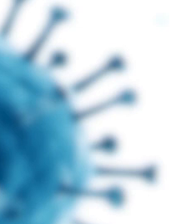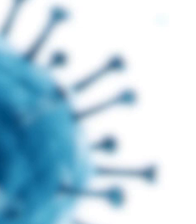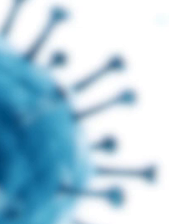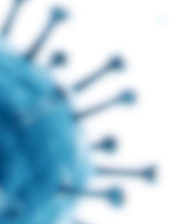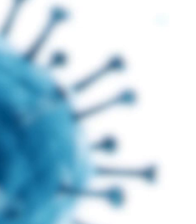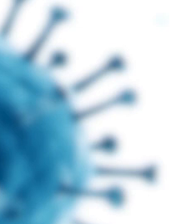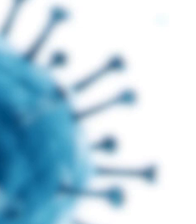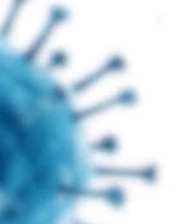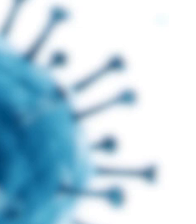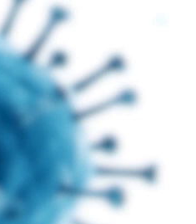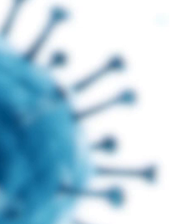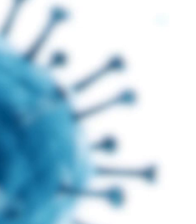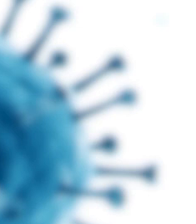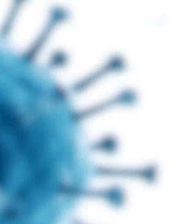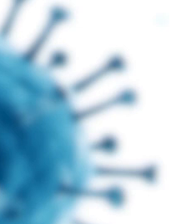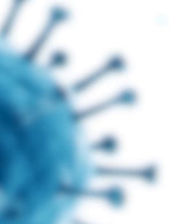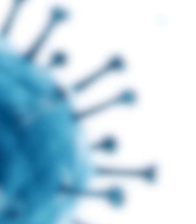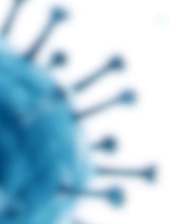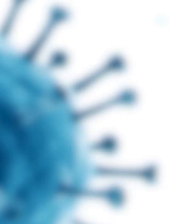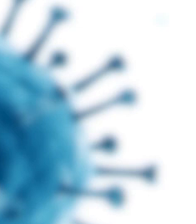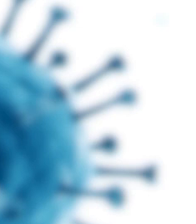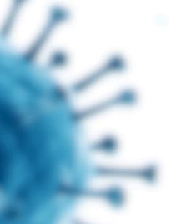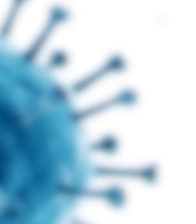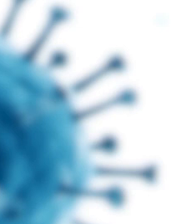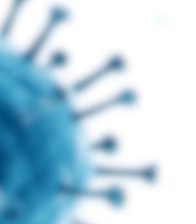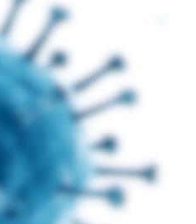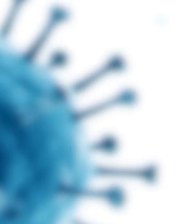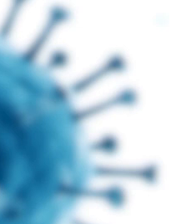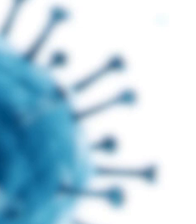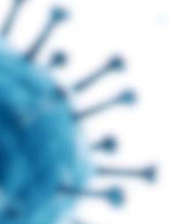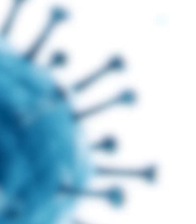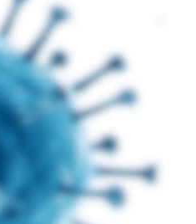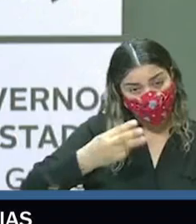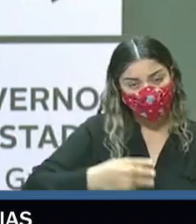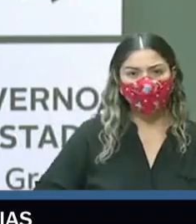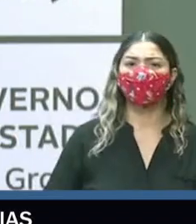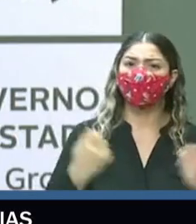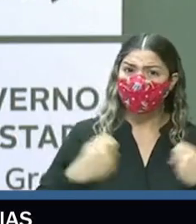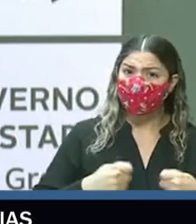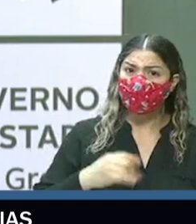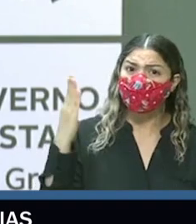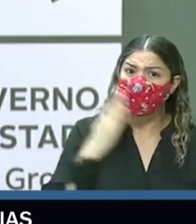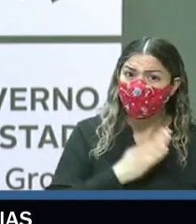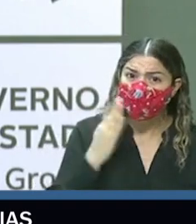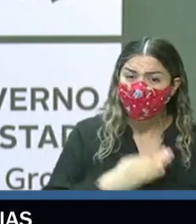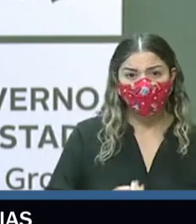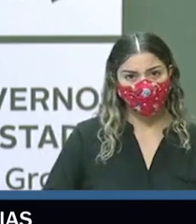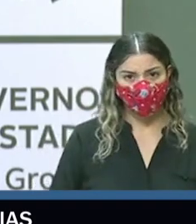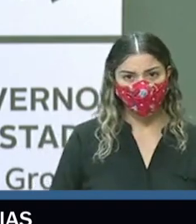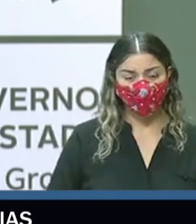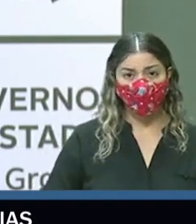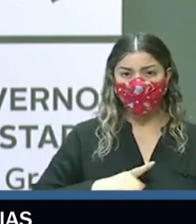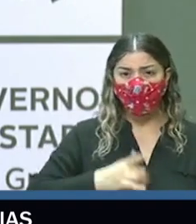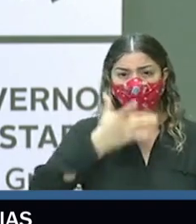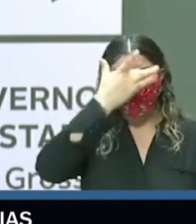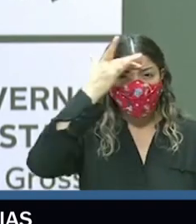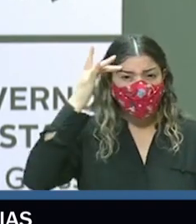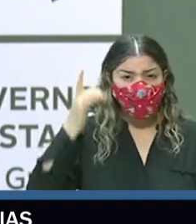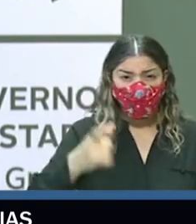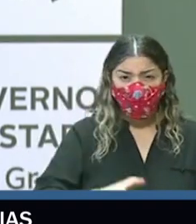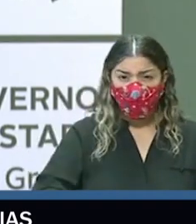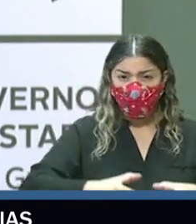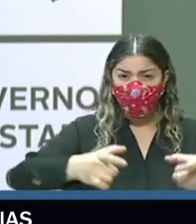mortes, na taxa de letalidade e no contágio por Covid-19. Justamente porque quanto mais pessoas nós